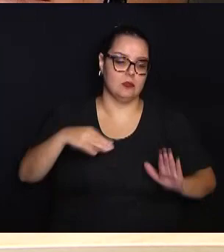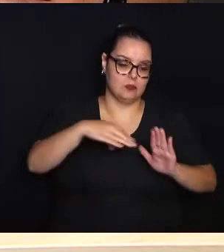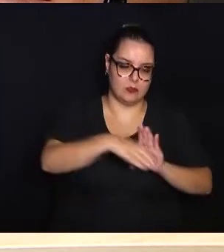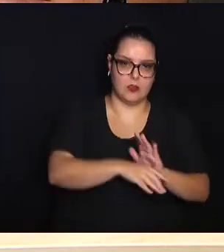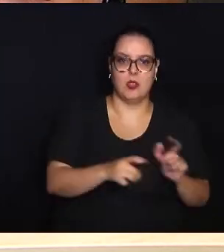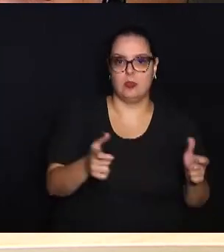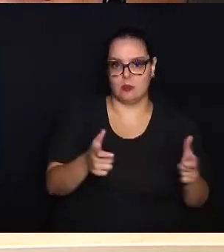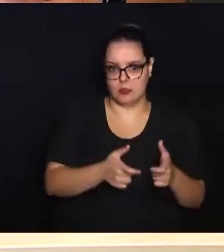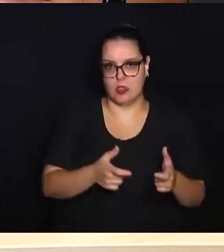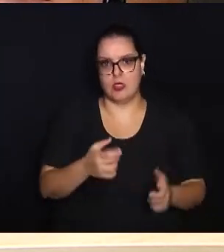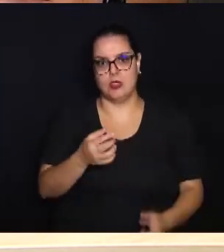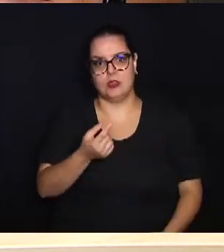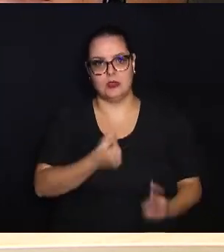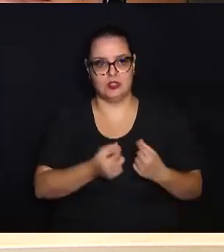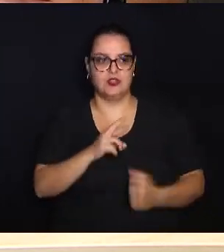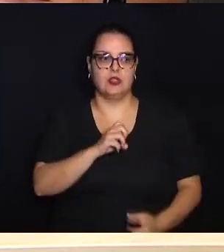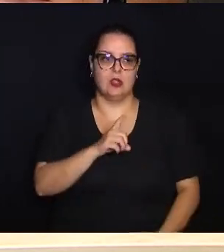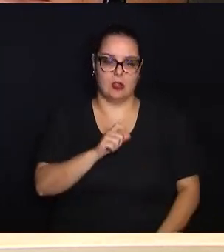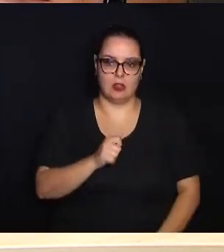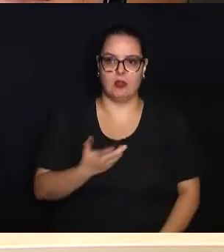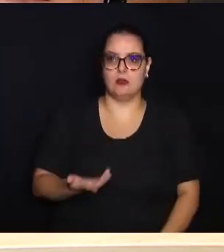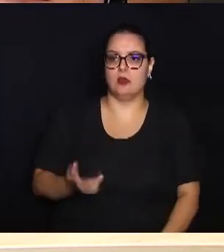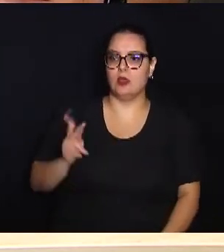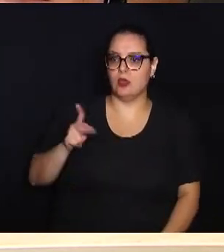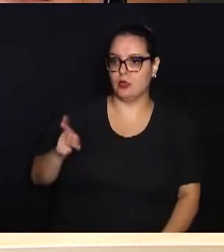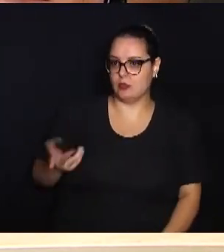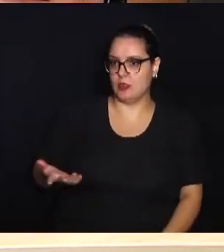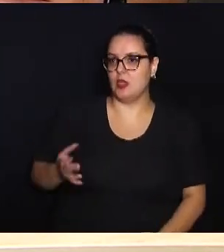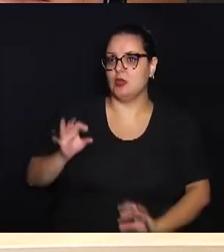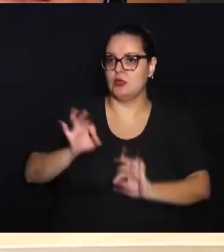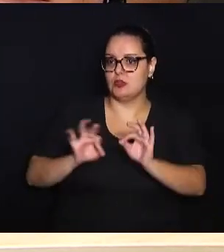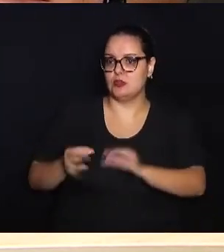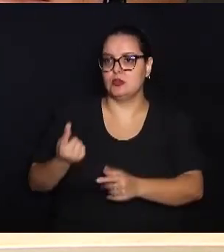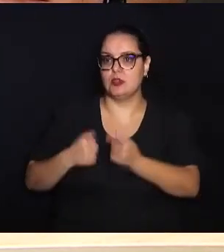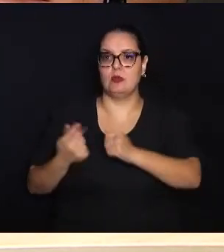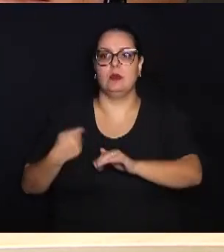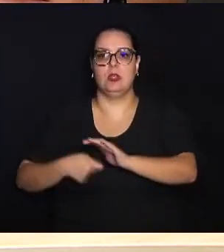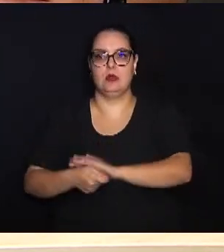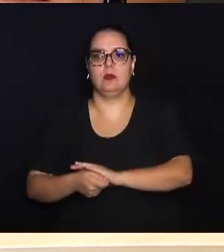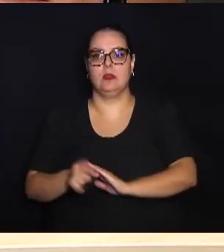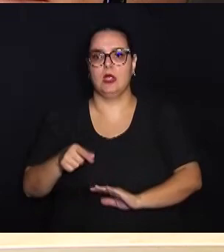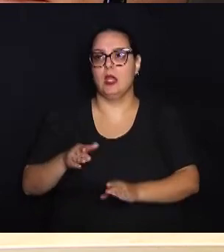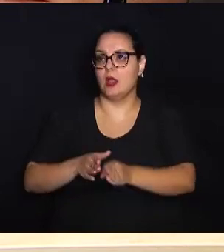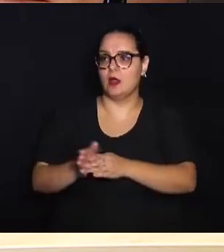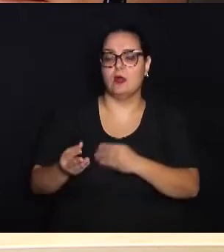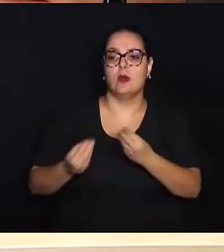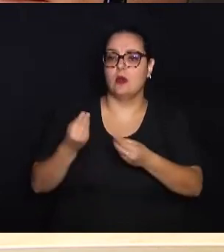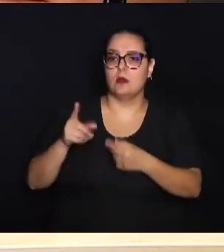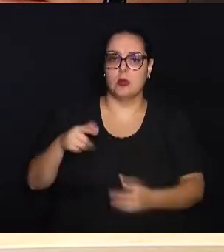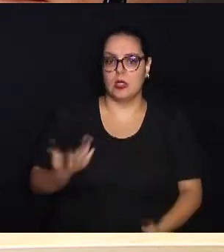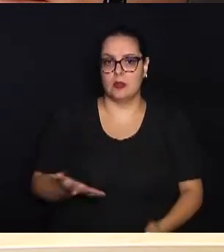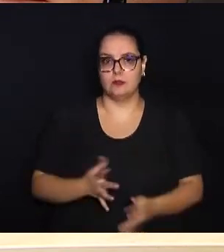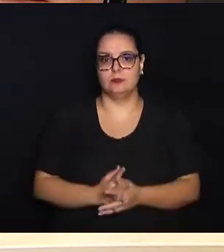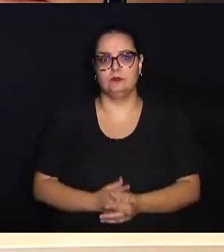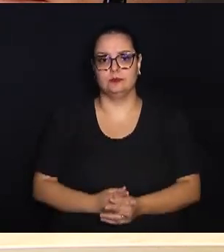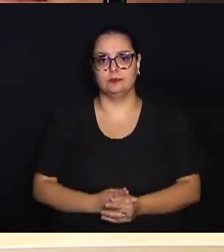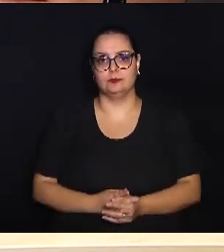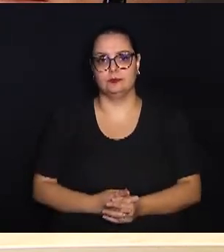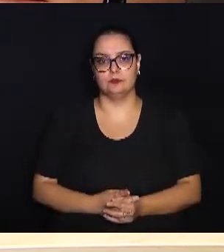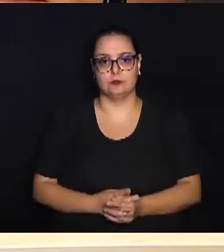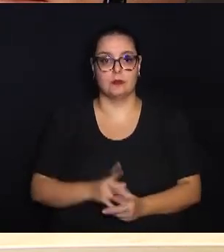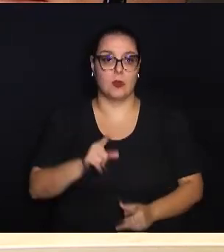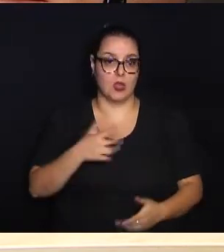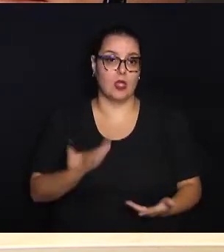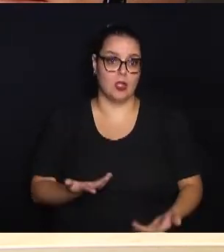queda significativa de renda quando entrar na aposentadoria. E, professor, da questão de planejar investimentos, é recomendado? Como que seria isso?